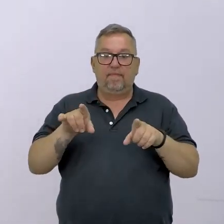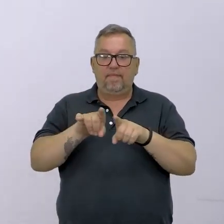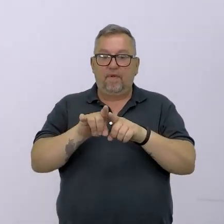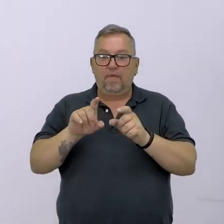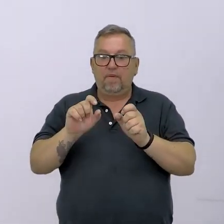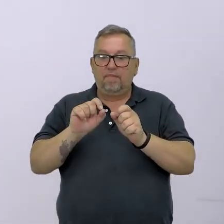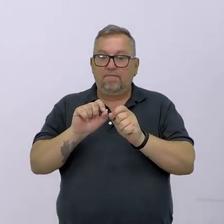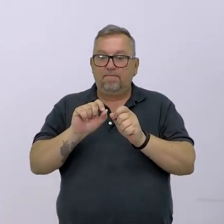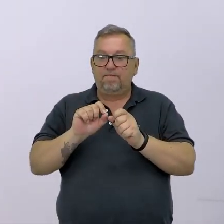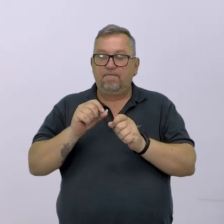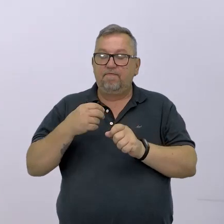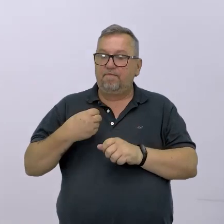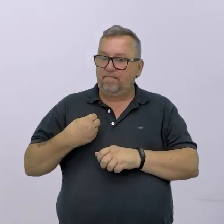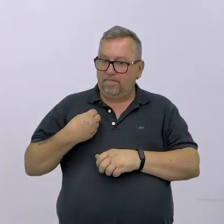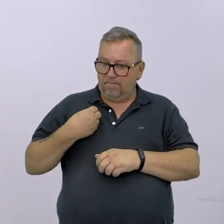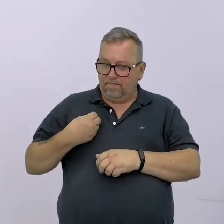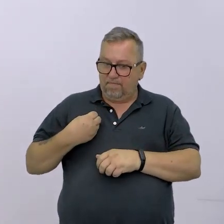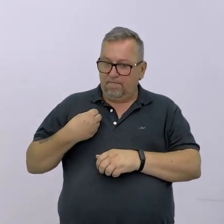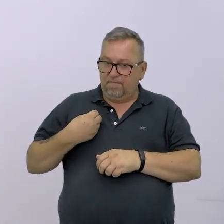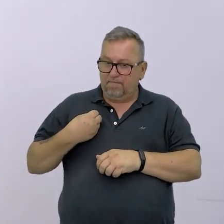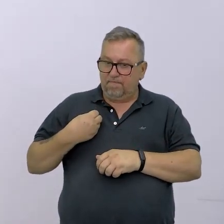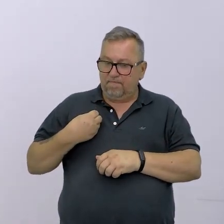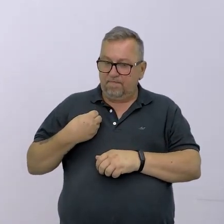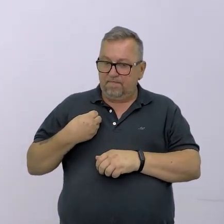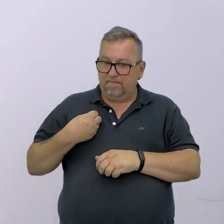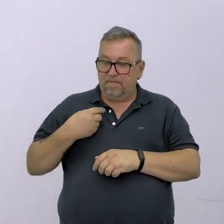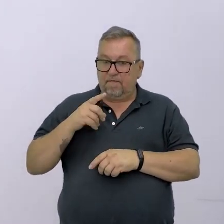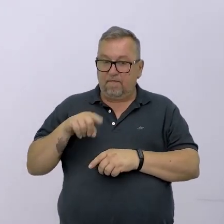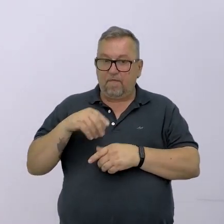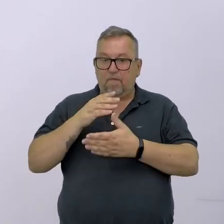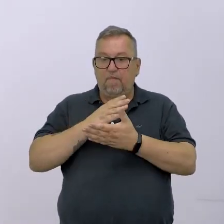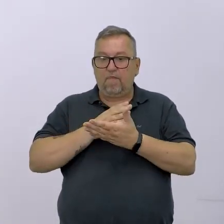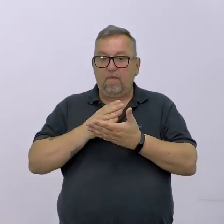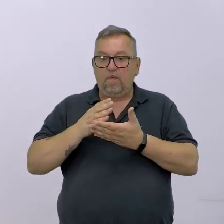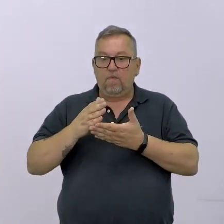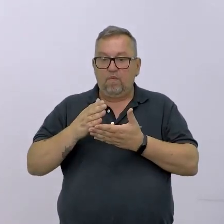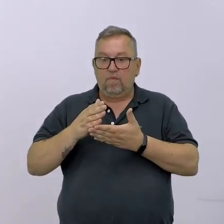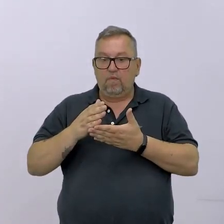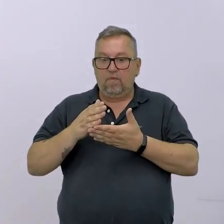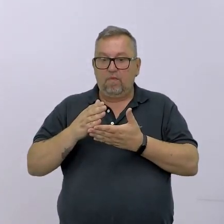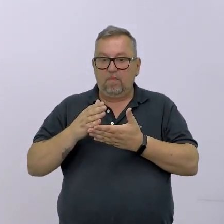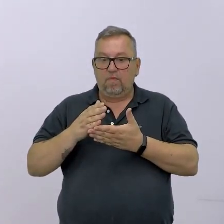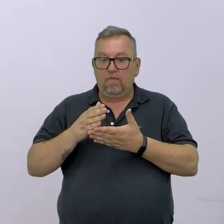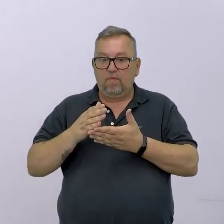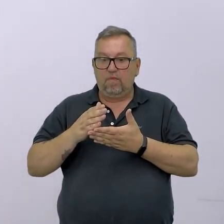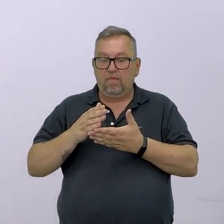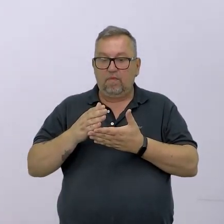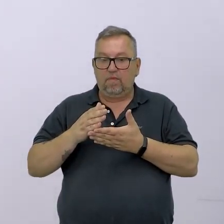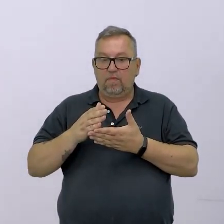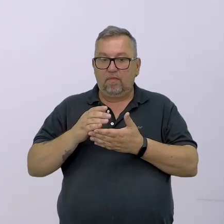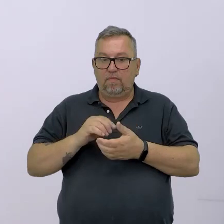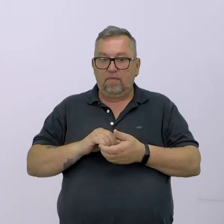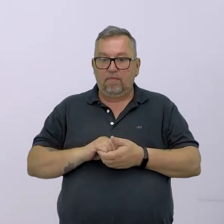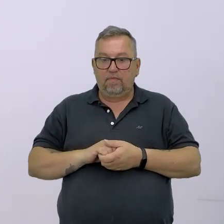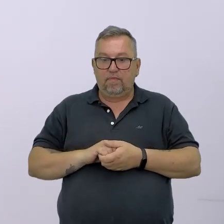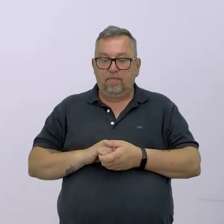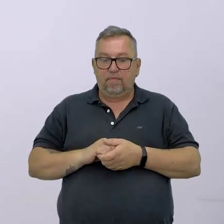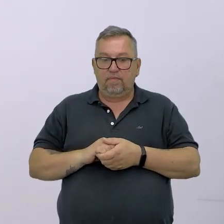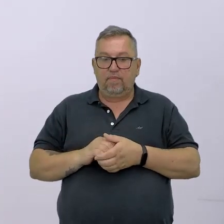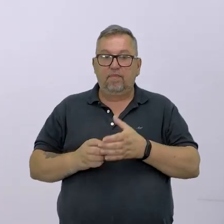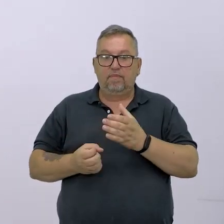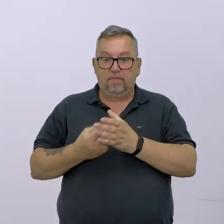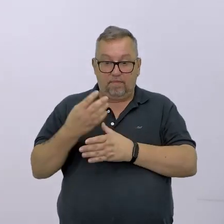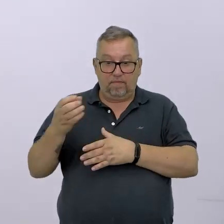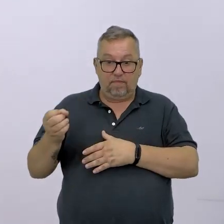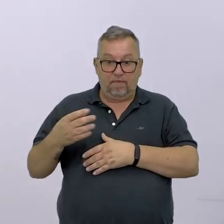faz existir, etc., para, a partir disso, poder formar novas ideias, tá